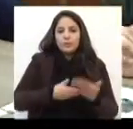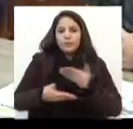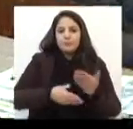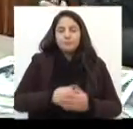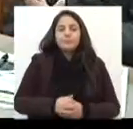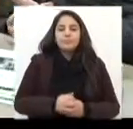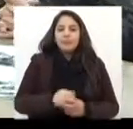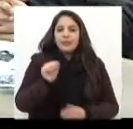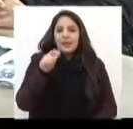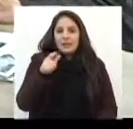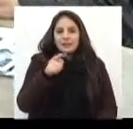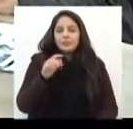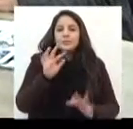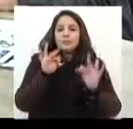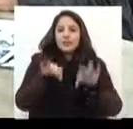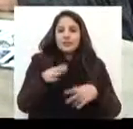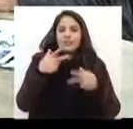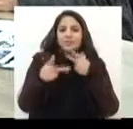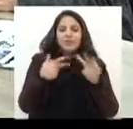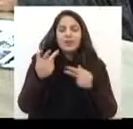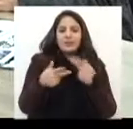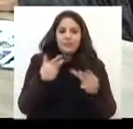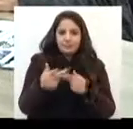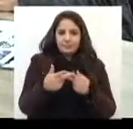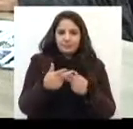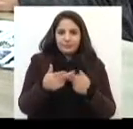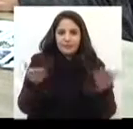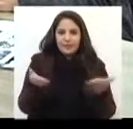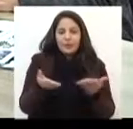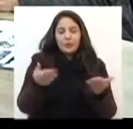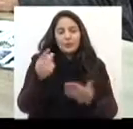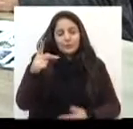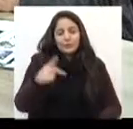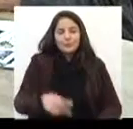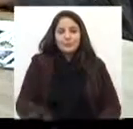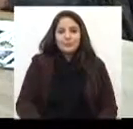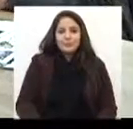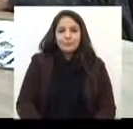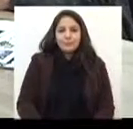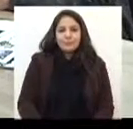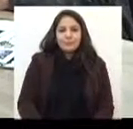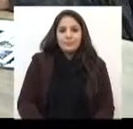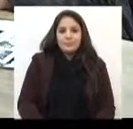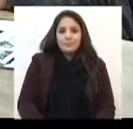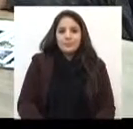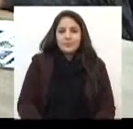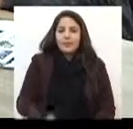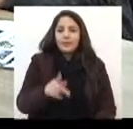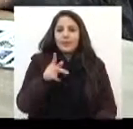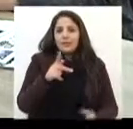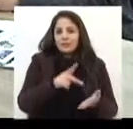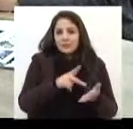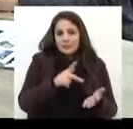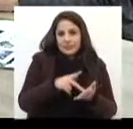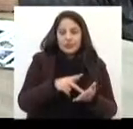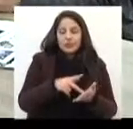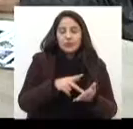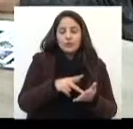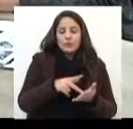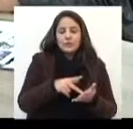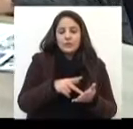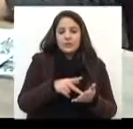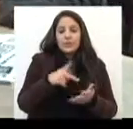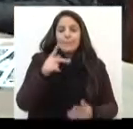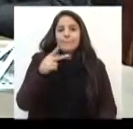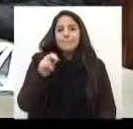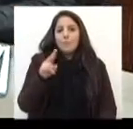então, para encerrarmos o debate, agora é com o senhor. A verdade é a seguinte, vereador Paulo, nós não